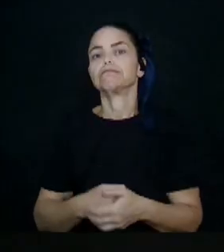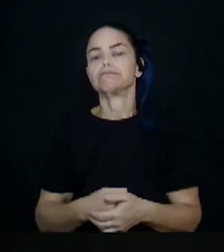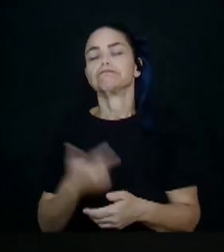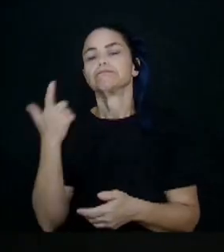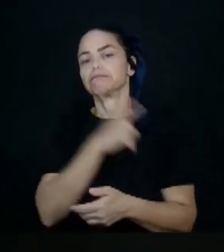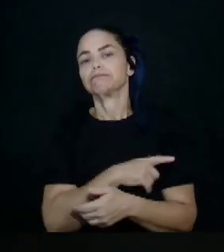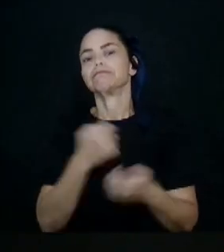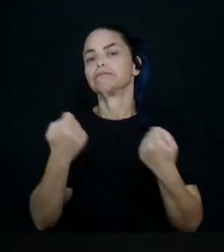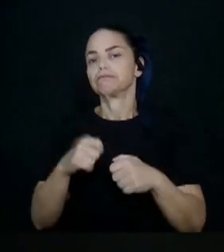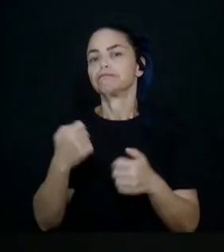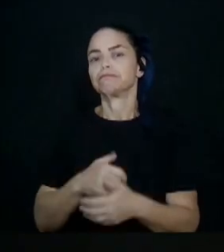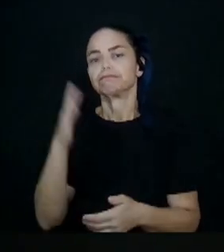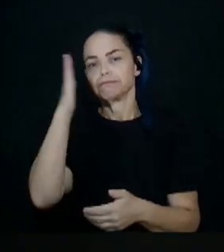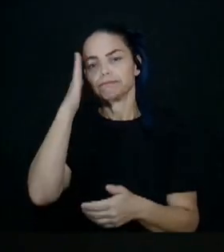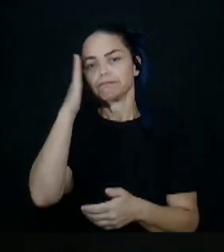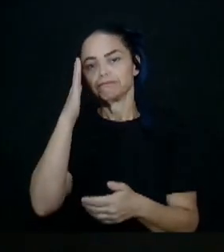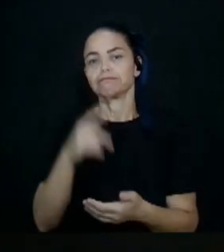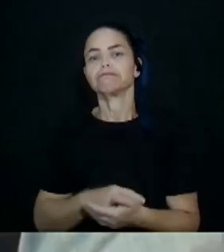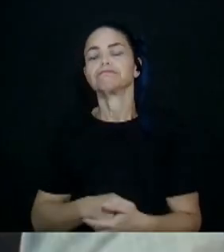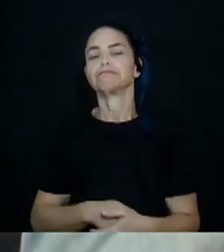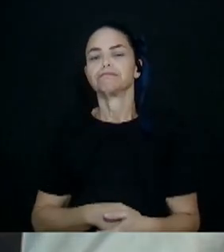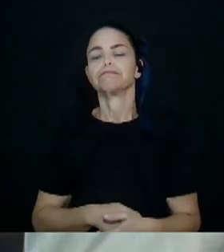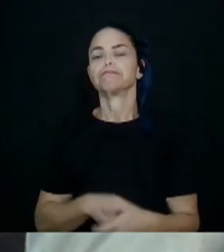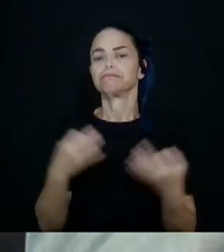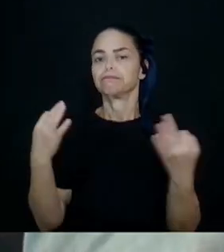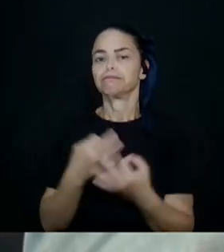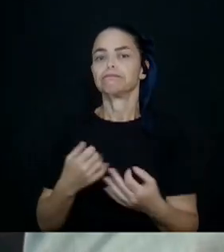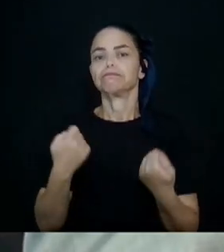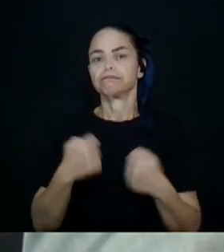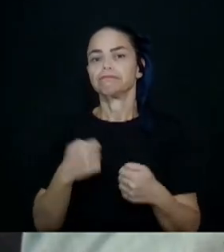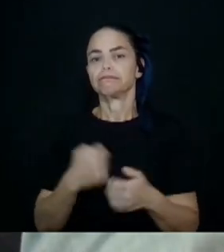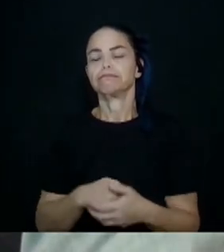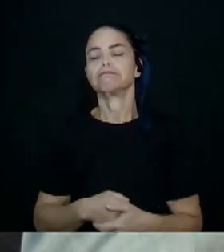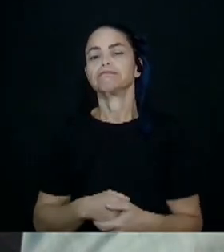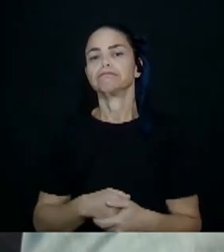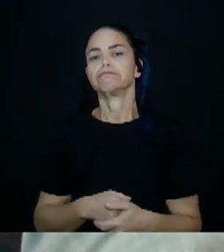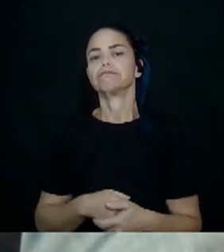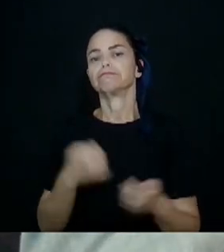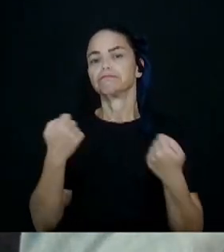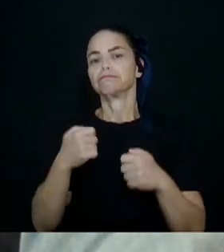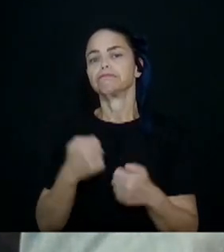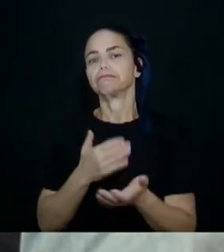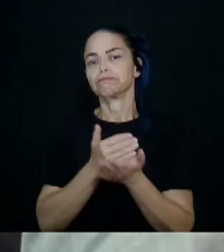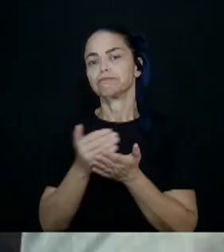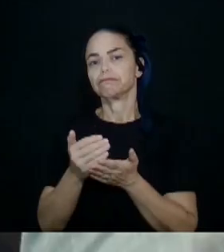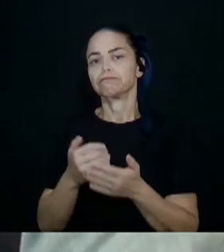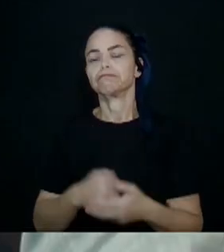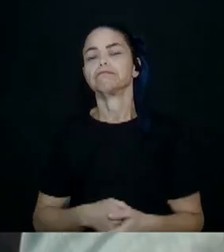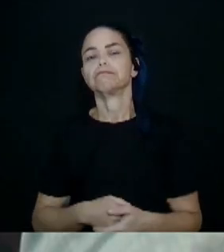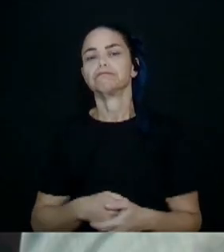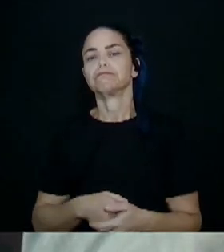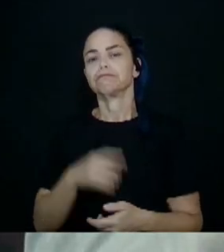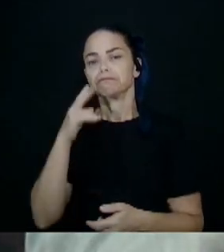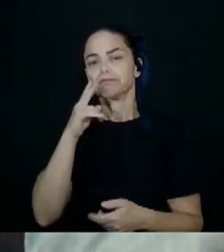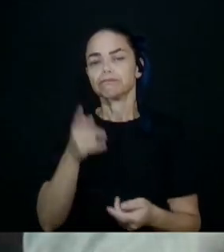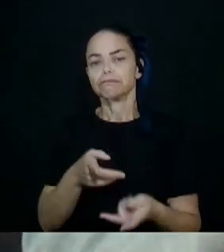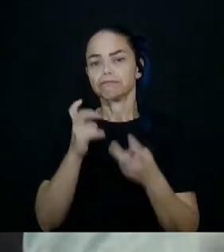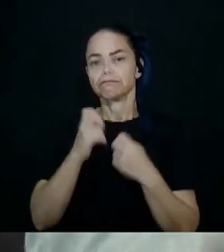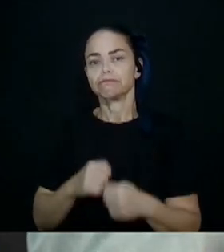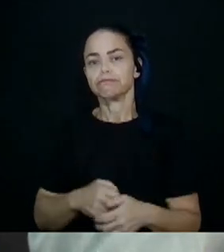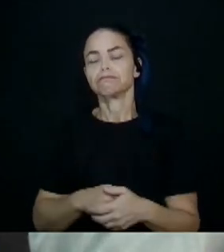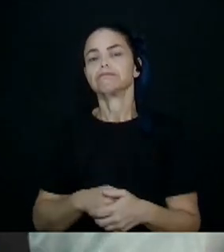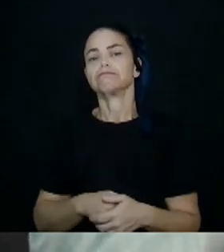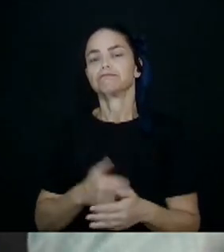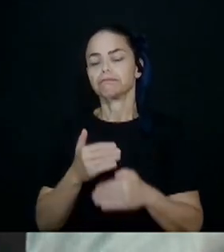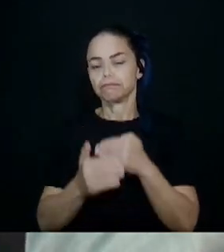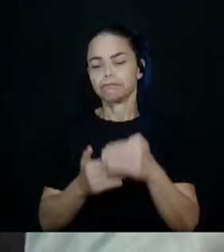precisa entender isso, não é, Anne? Perfeito, precisa, né? A gente precisa começar a enxergar esse processo, né?